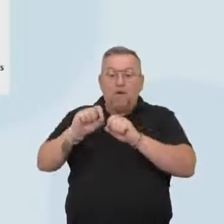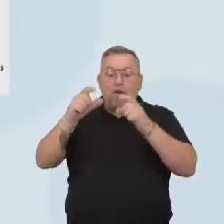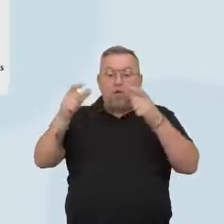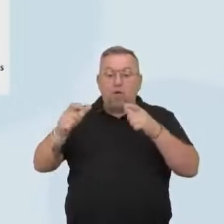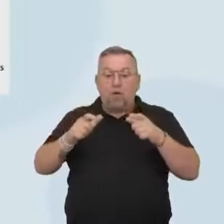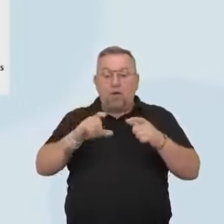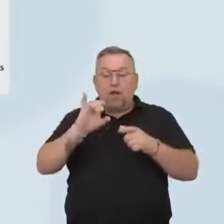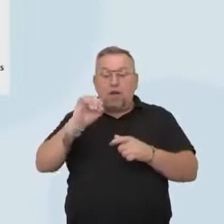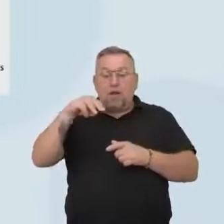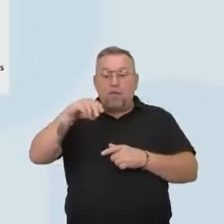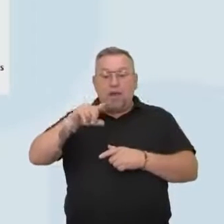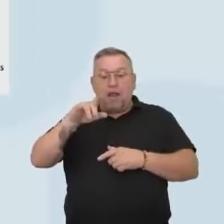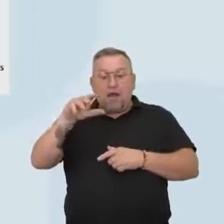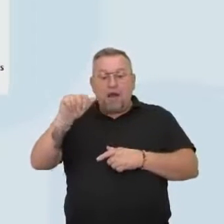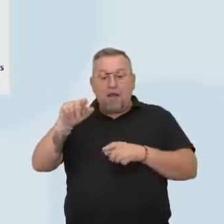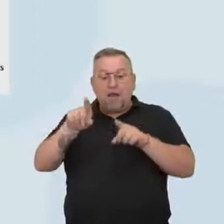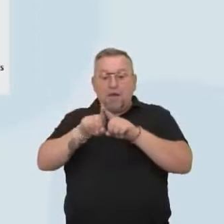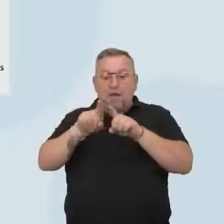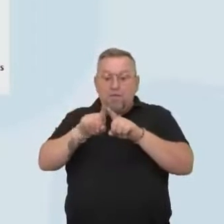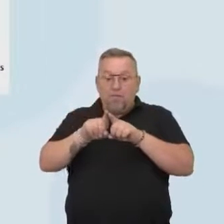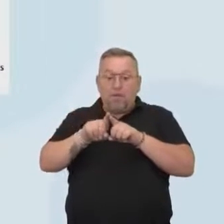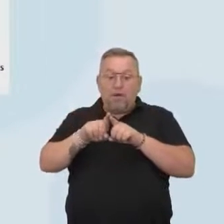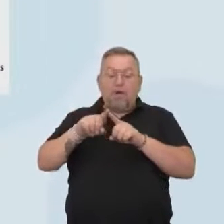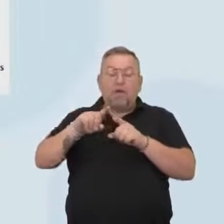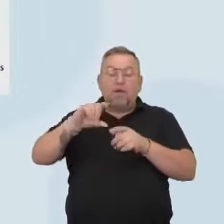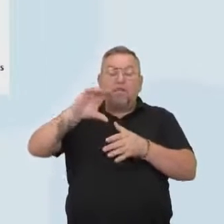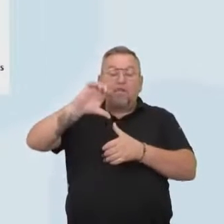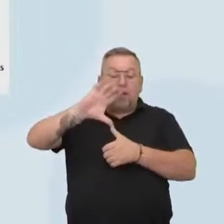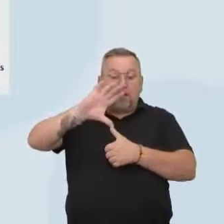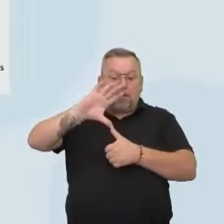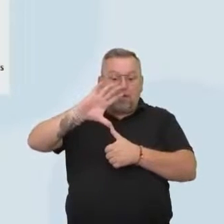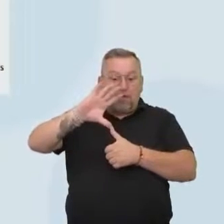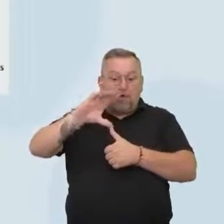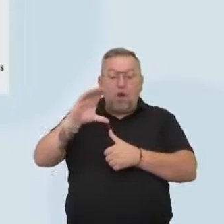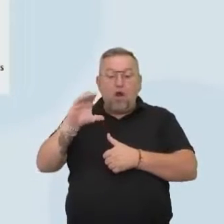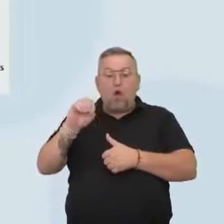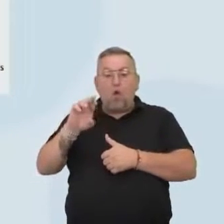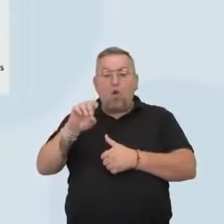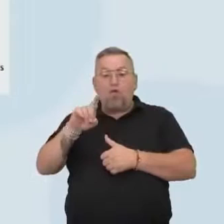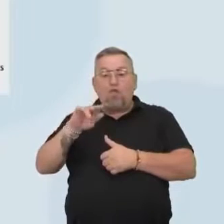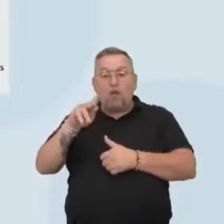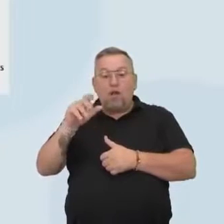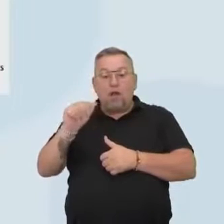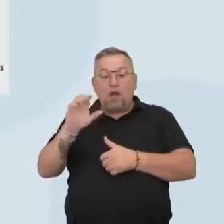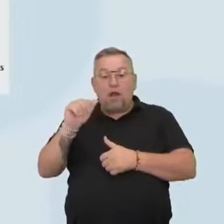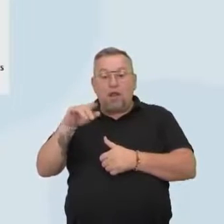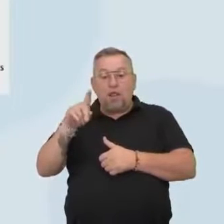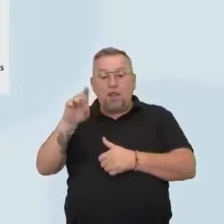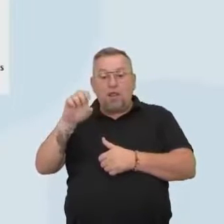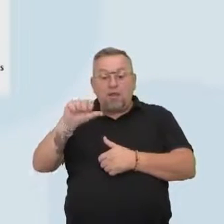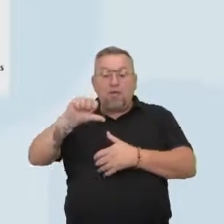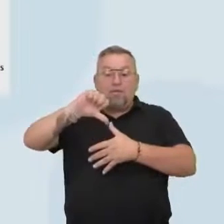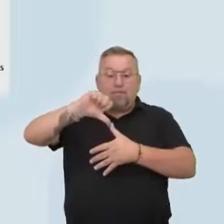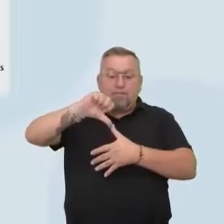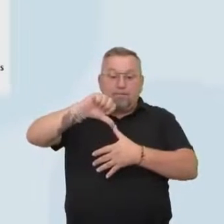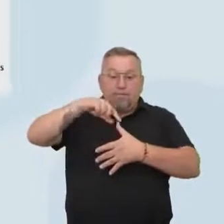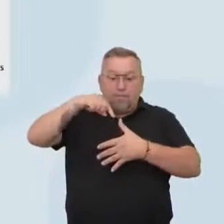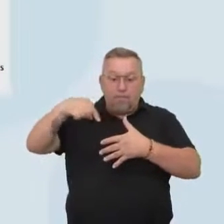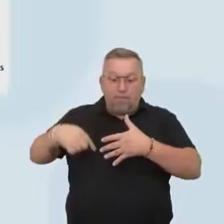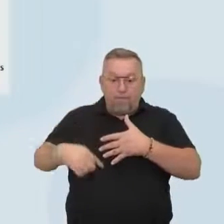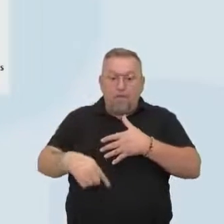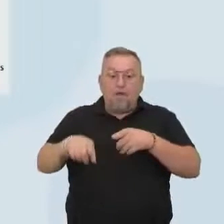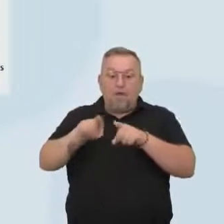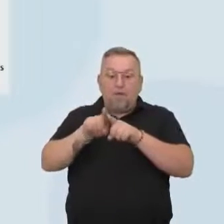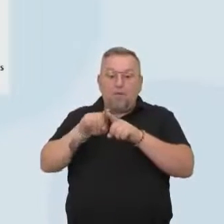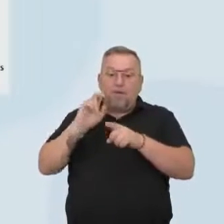né, o Himalaia, as montanhas rochosas na América do Norte, a Cordilheira dos Andes na América do Sul, né, a cadeia do Atlas, né,